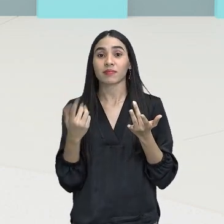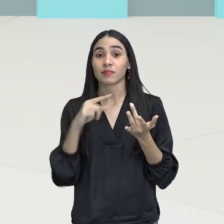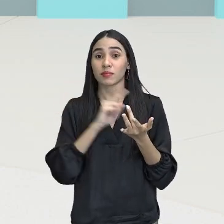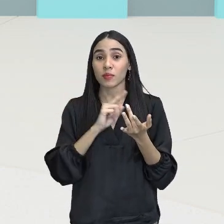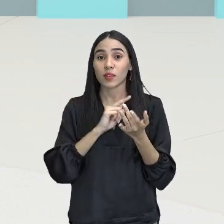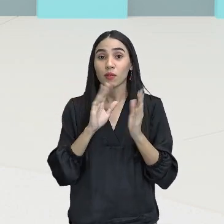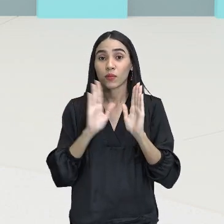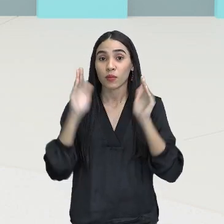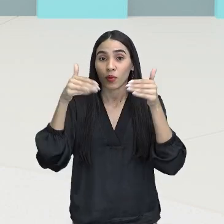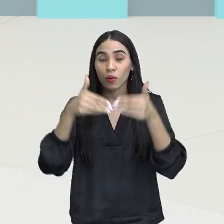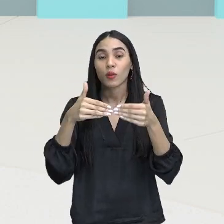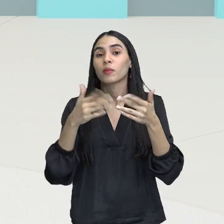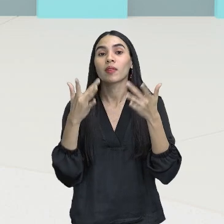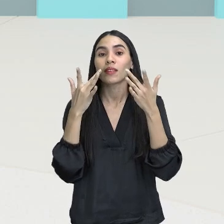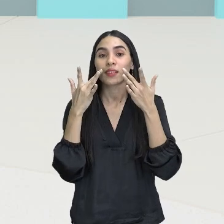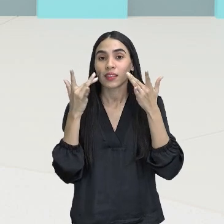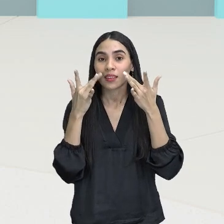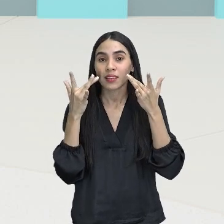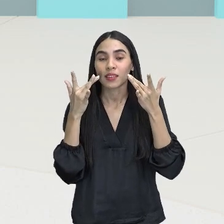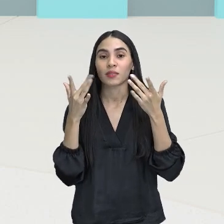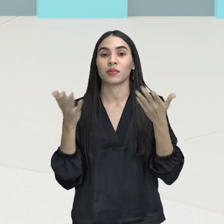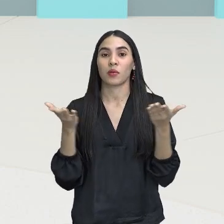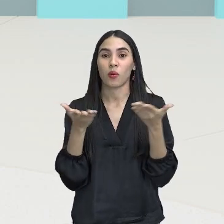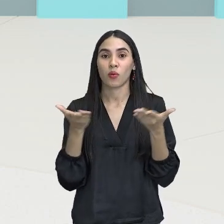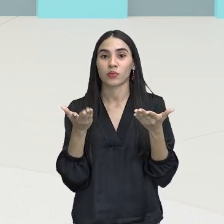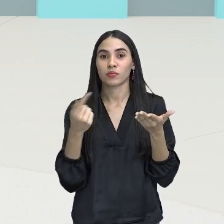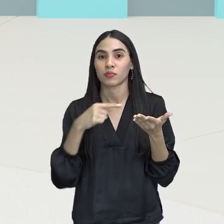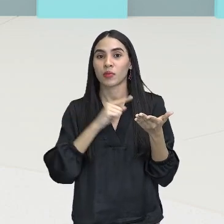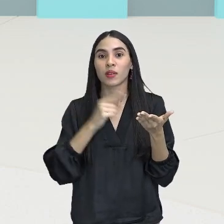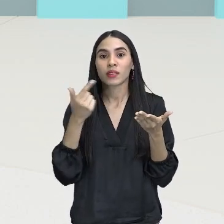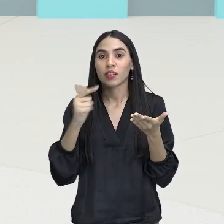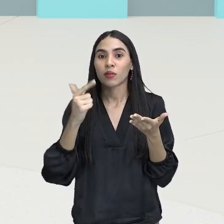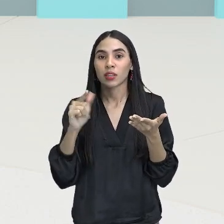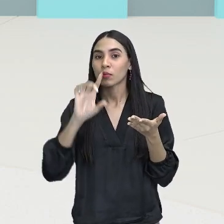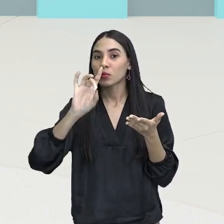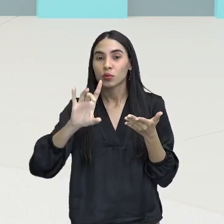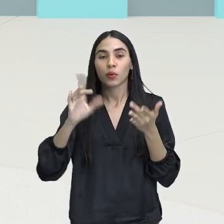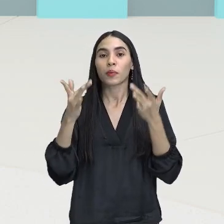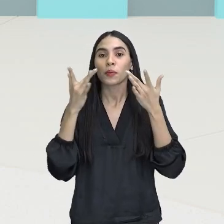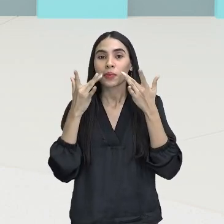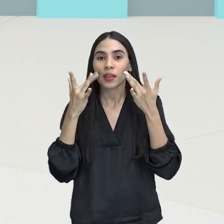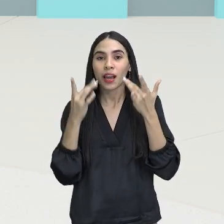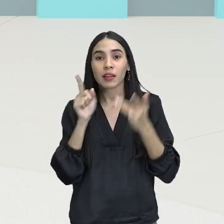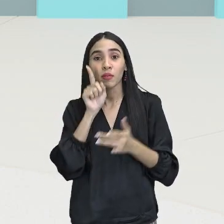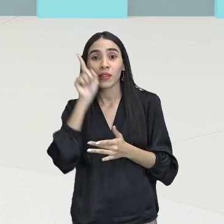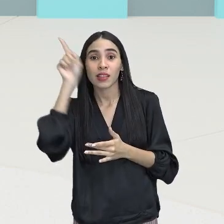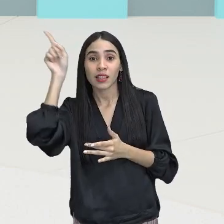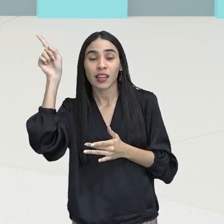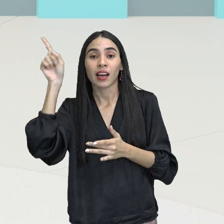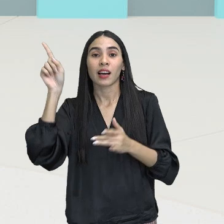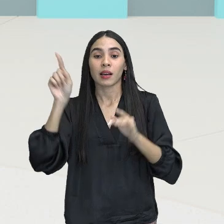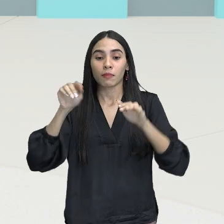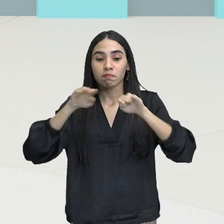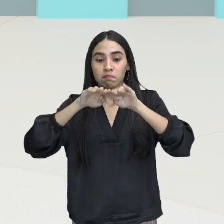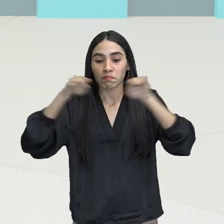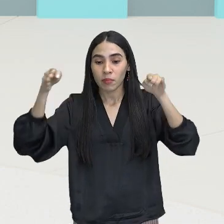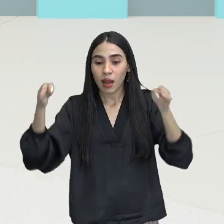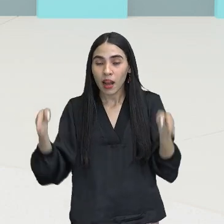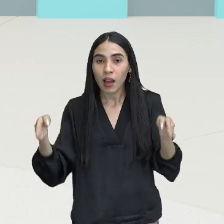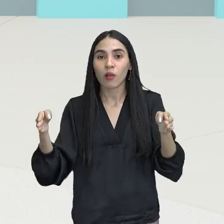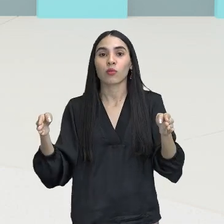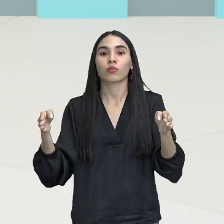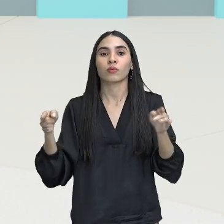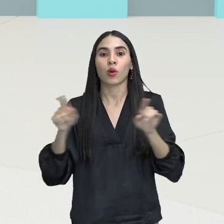falamos do teatro, hoje nós não temos apenas o teatro lá nos palcos formais ou